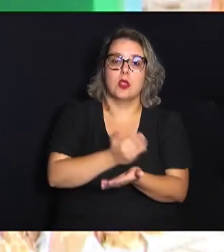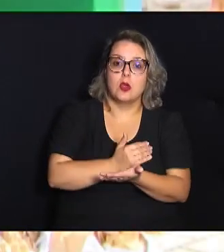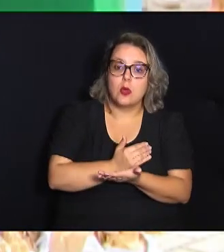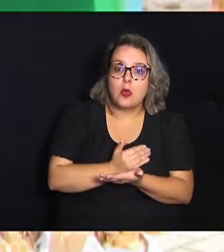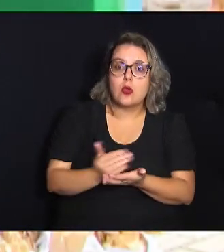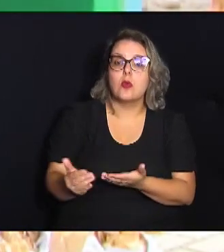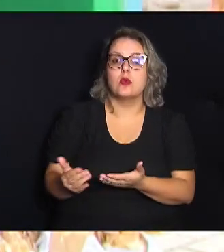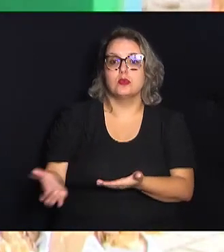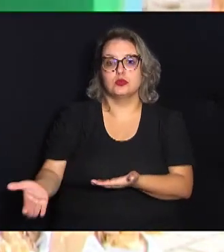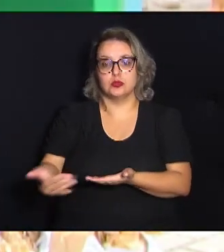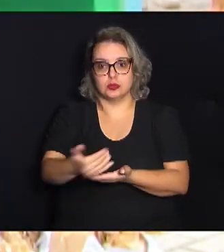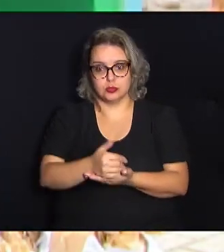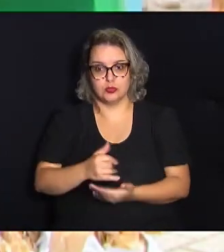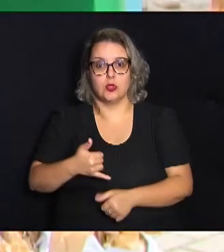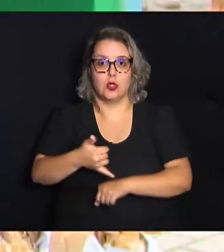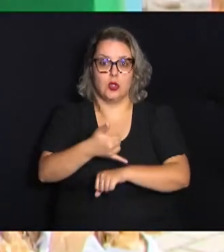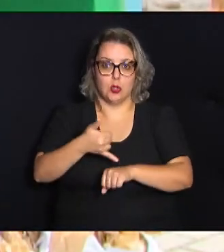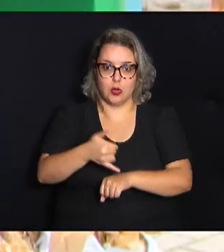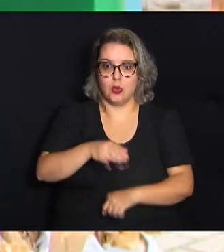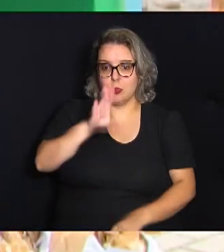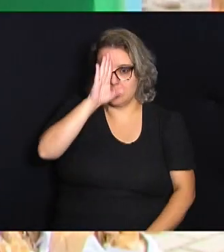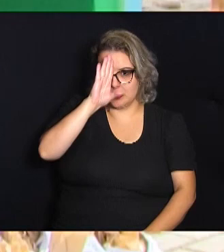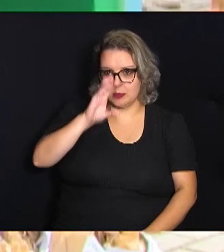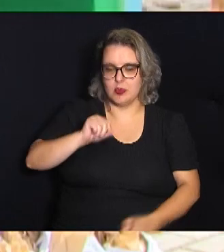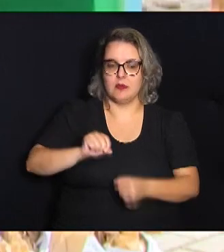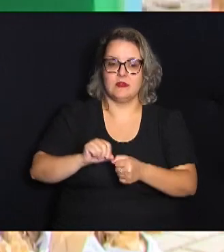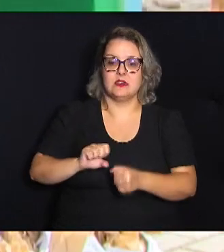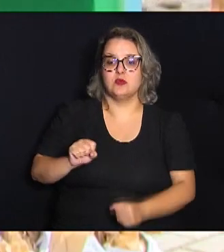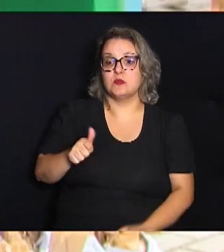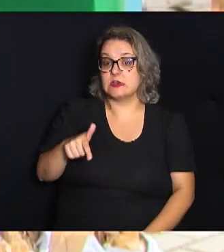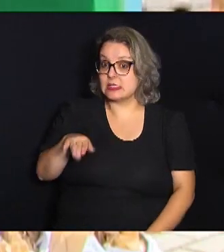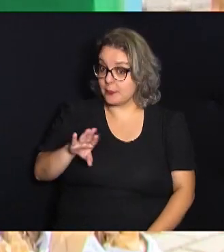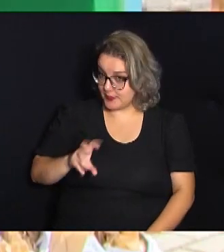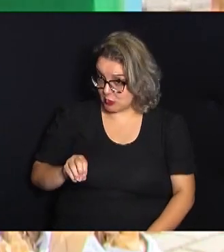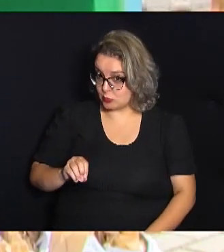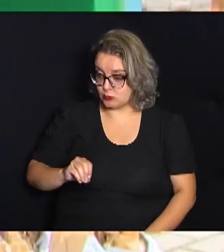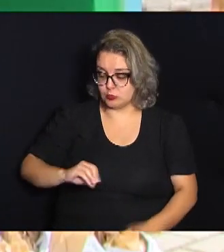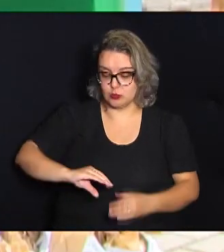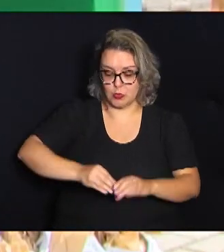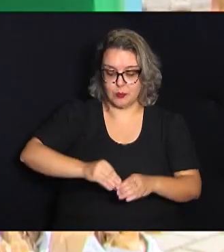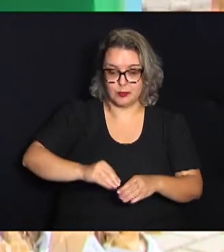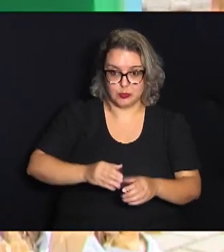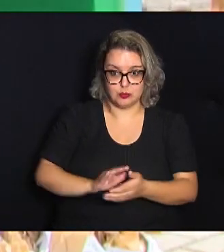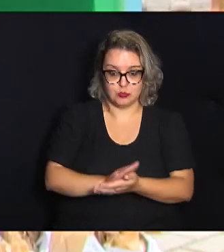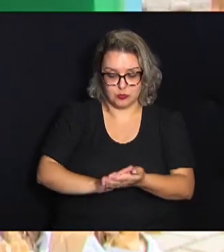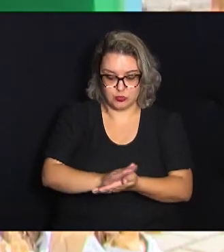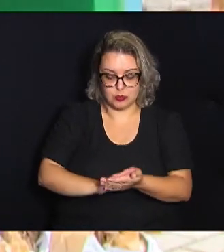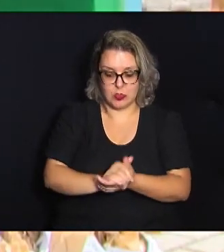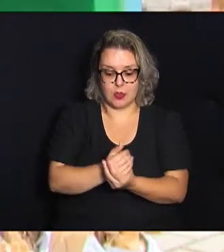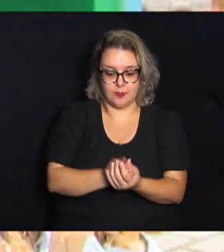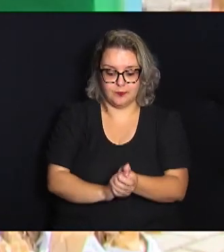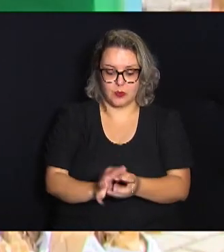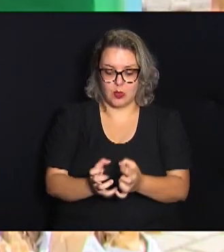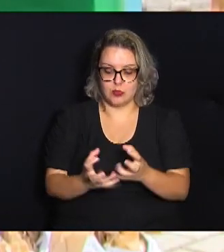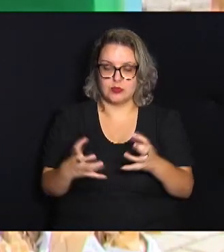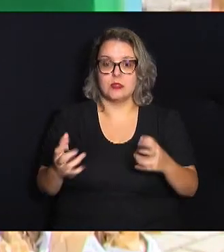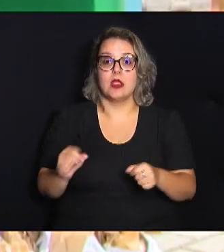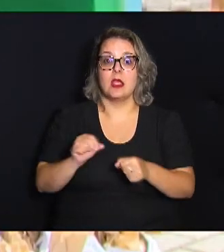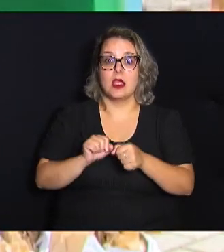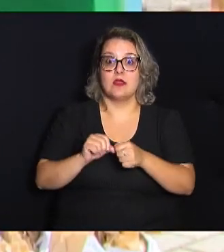o óleo, né, que é o principal para fazer o sabão, de todos os alunos. A gente levou, fez o sabão no